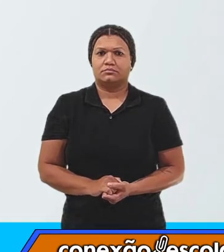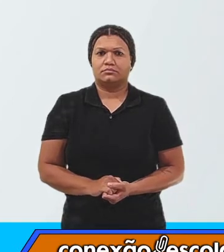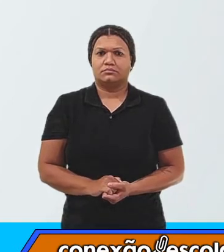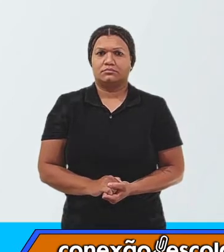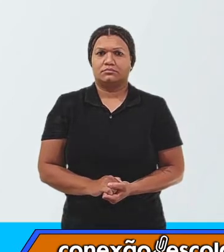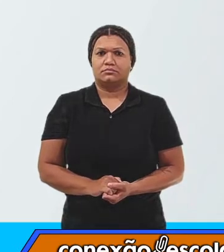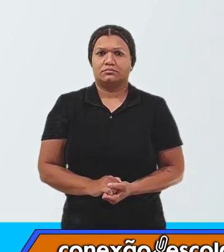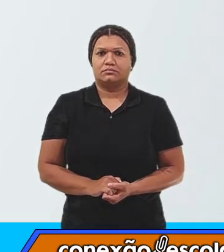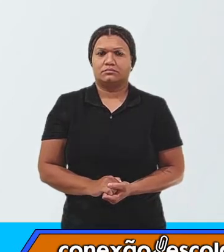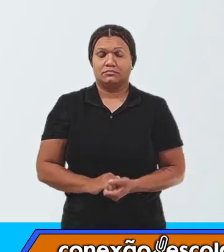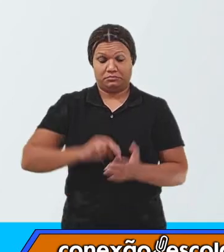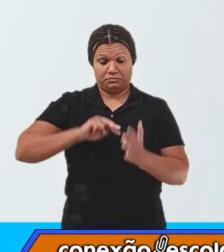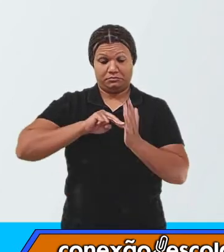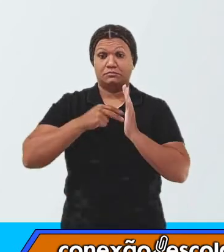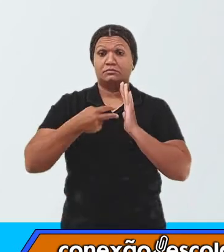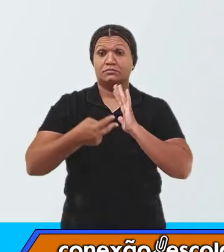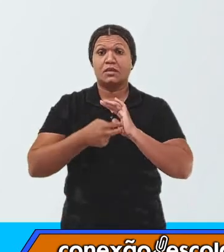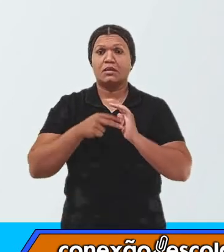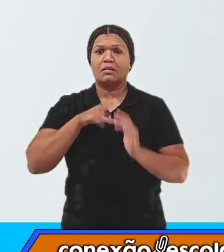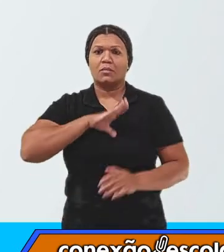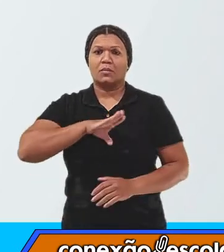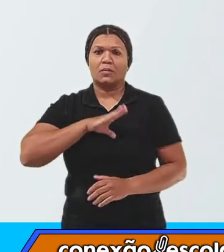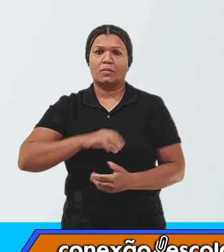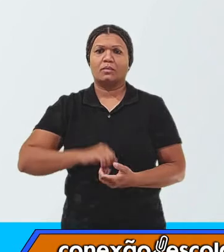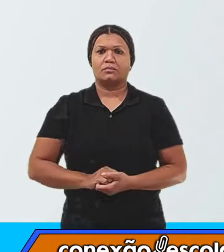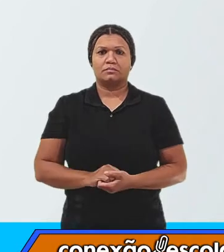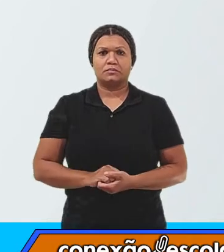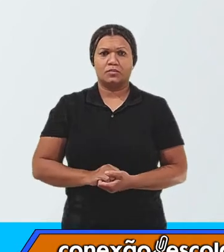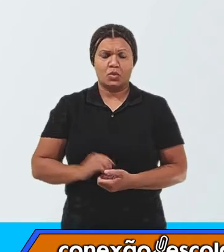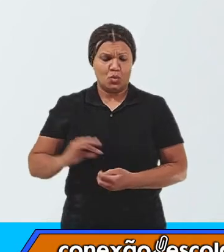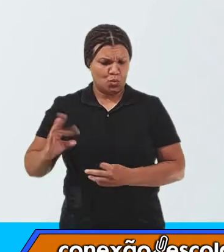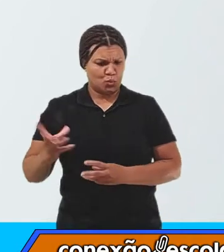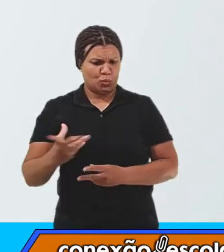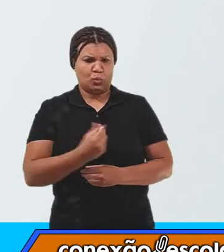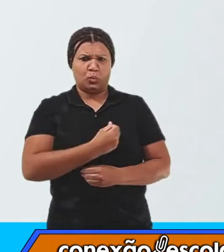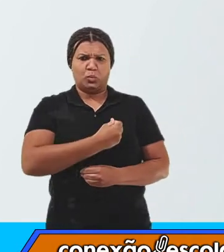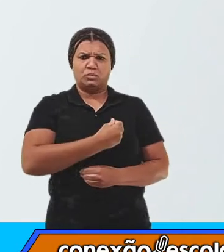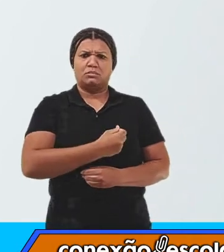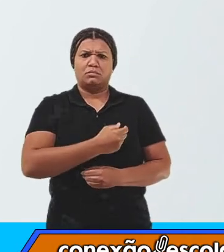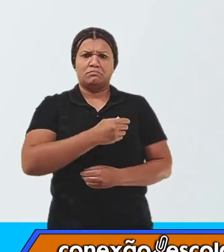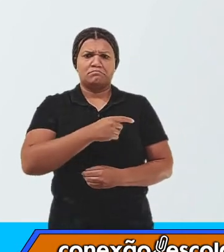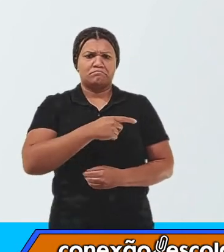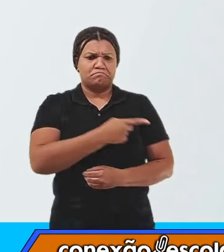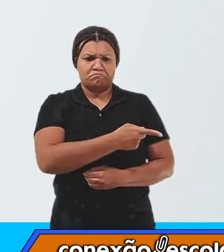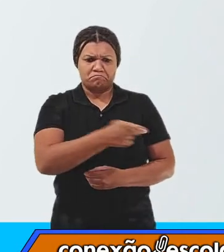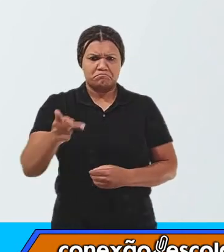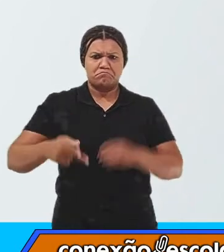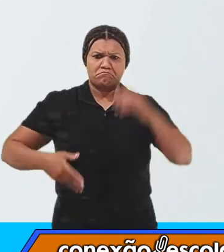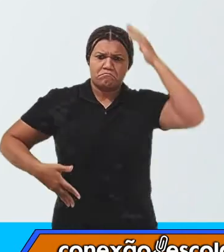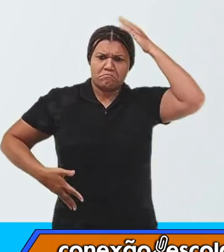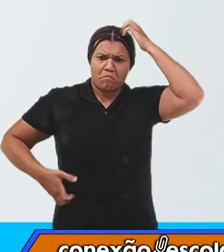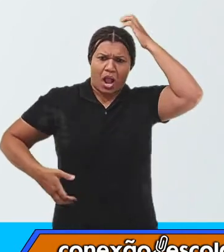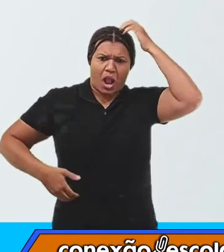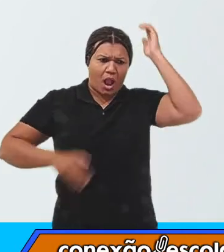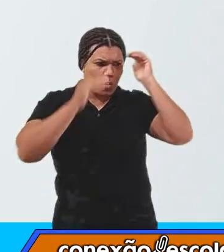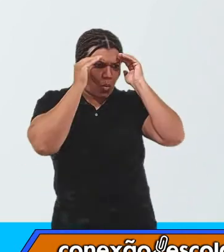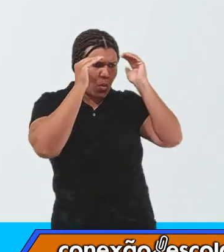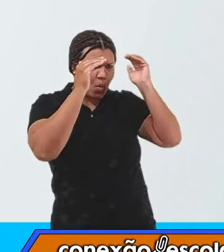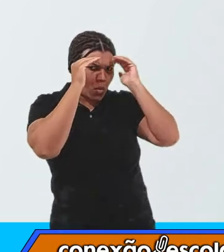monkey. Que em português significa todos os seus súditos são